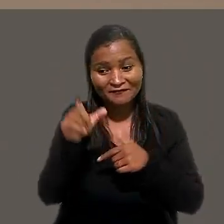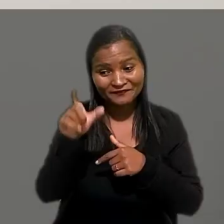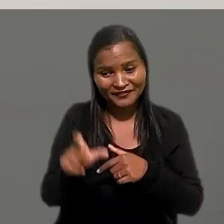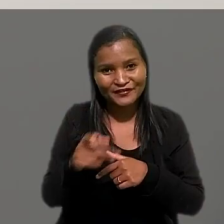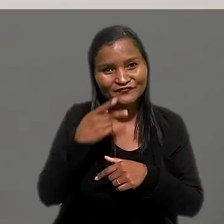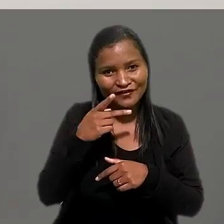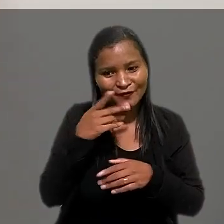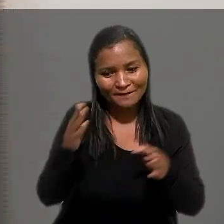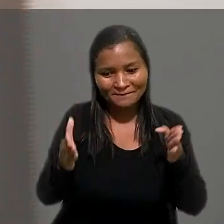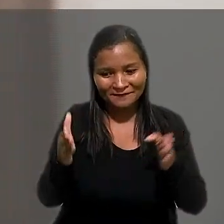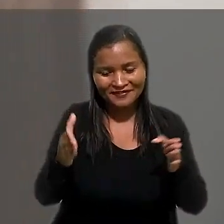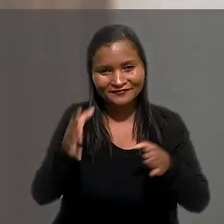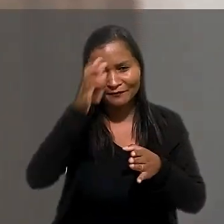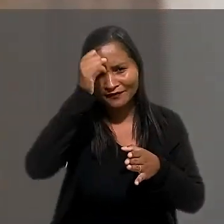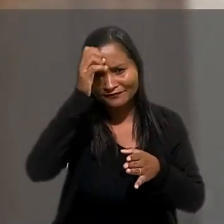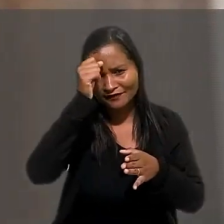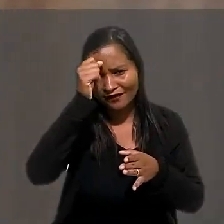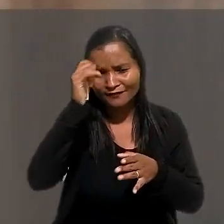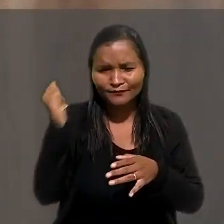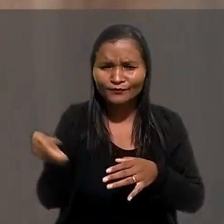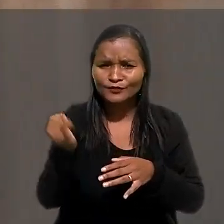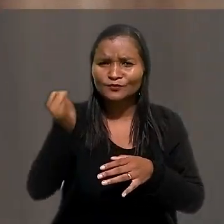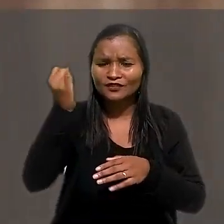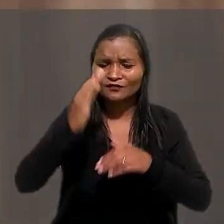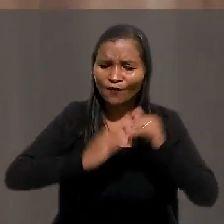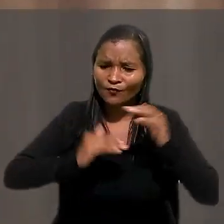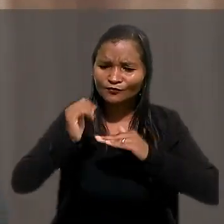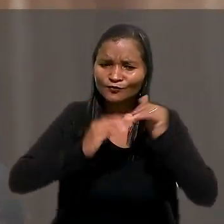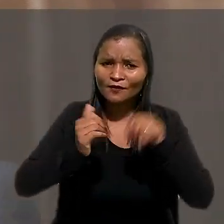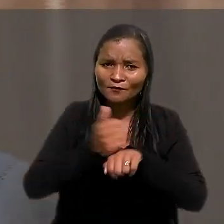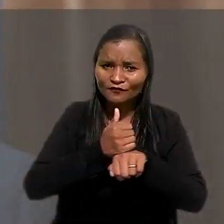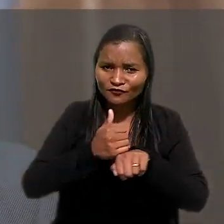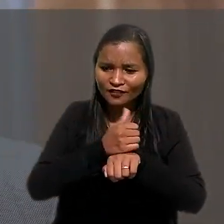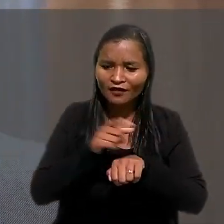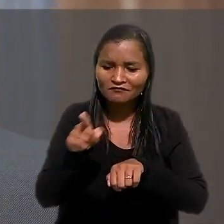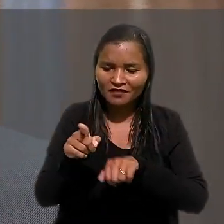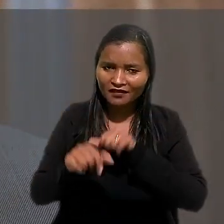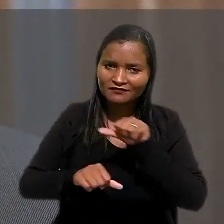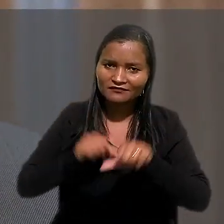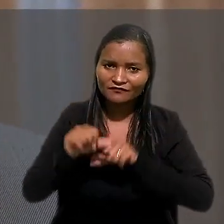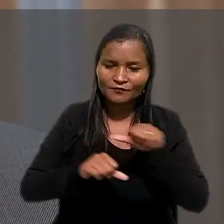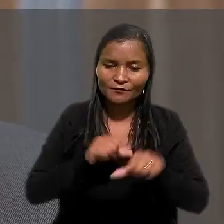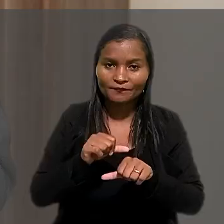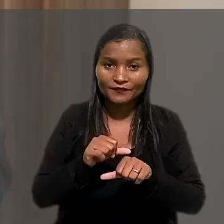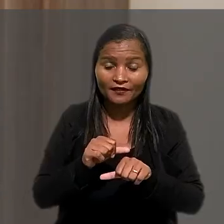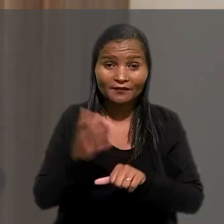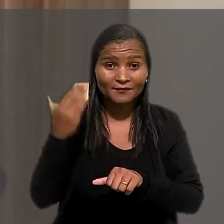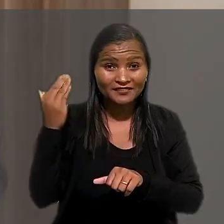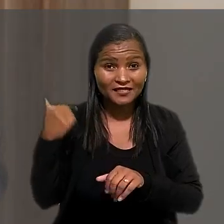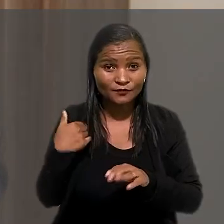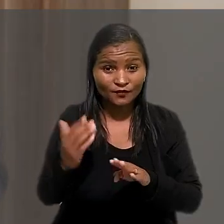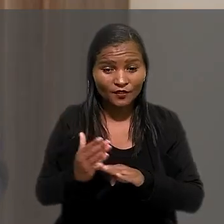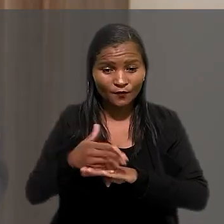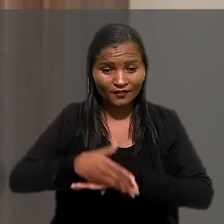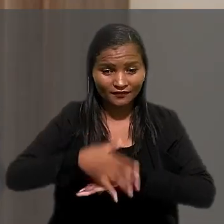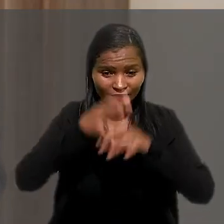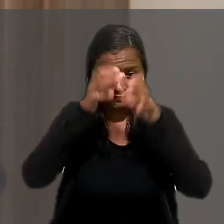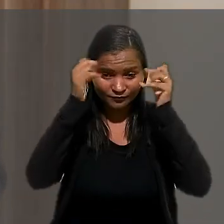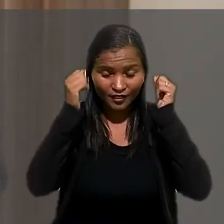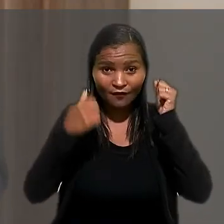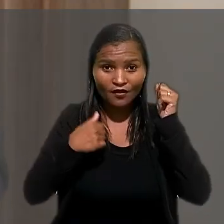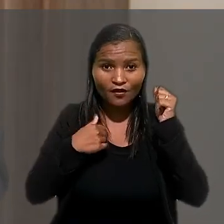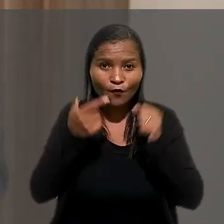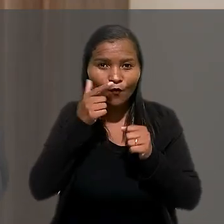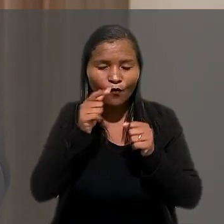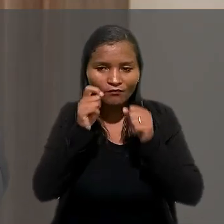Trabalho. Segundo ele, o período de aprendizagem foi decisivo para construir o profissional que ele se tornou. Quando eu entrei no tribunal, eu